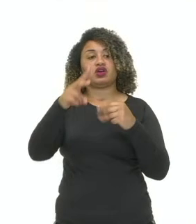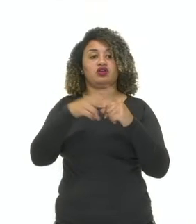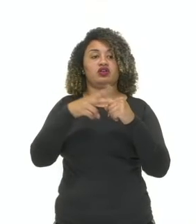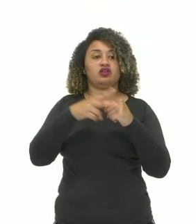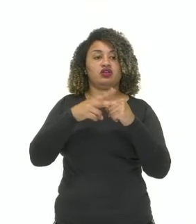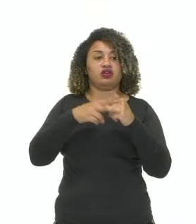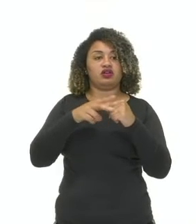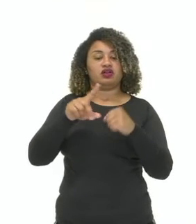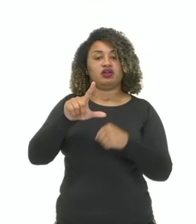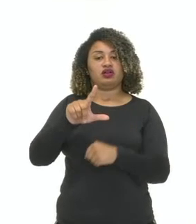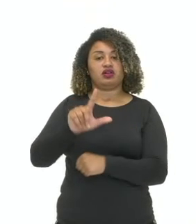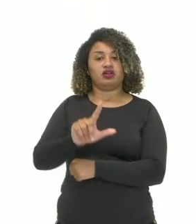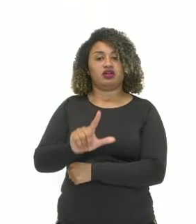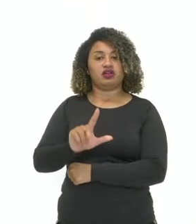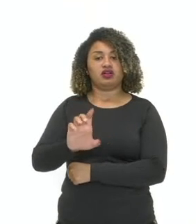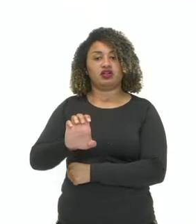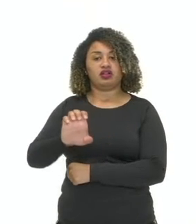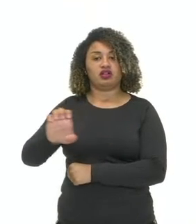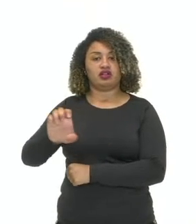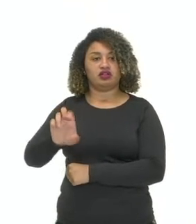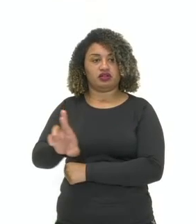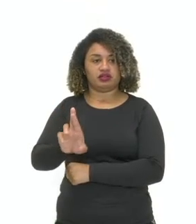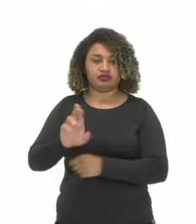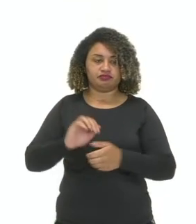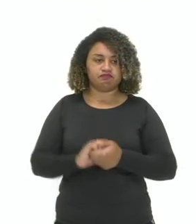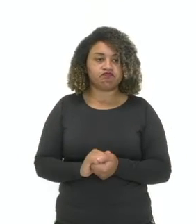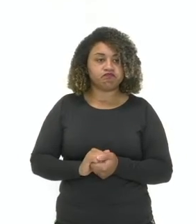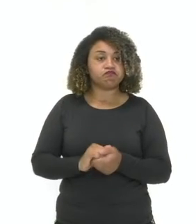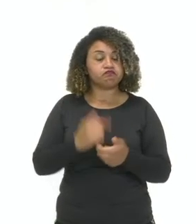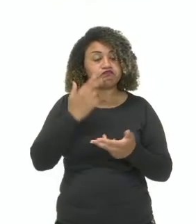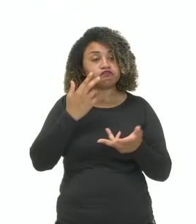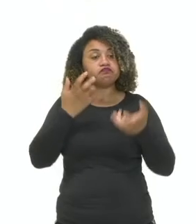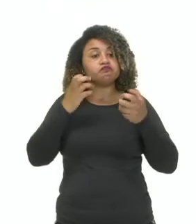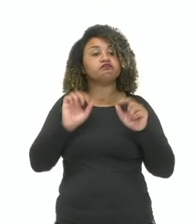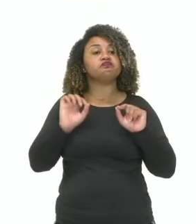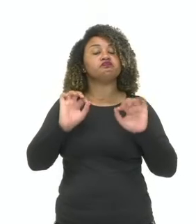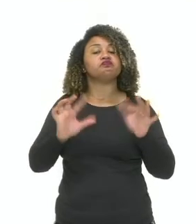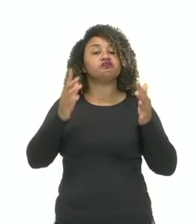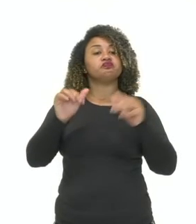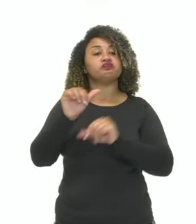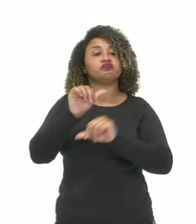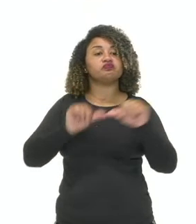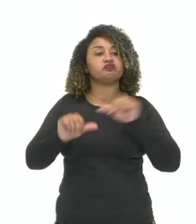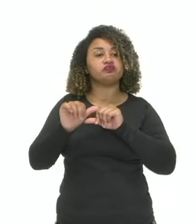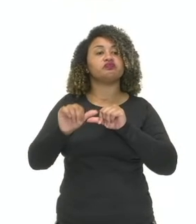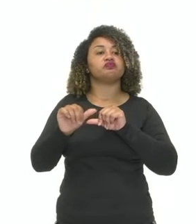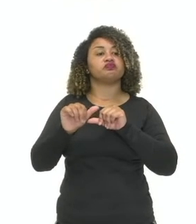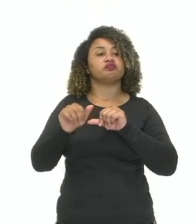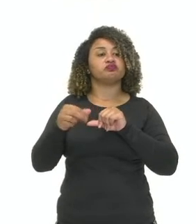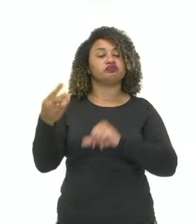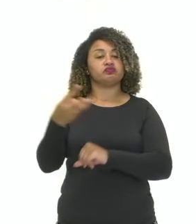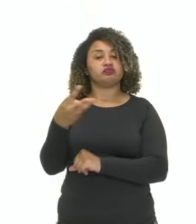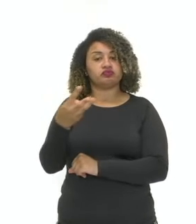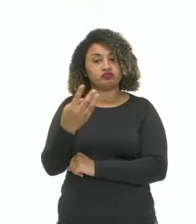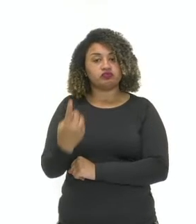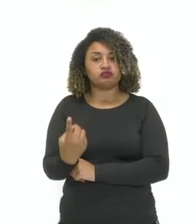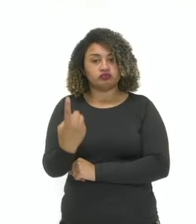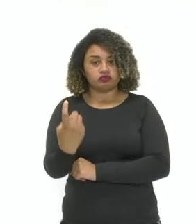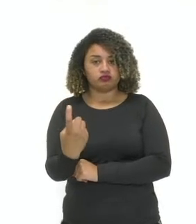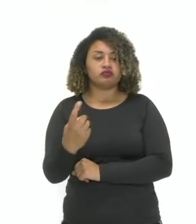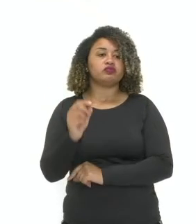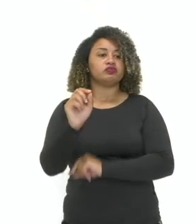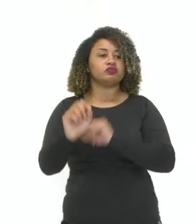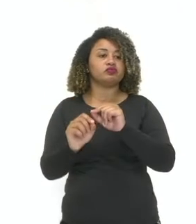leer, pero ojo, lo que ocurre com a terceira persona del singular